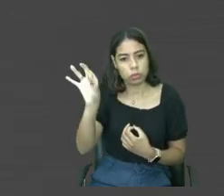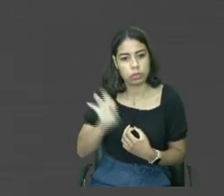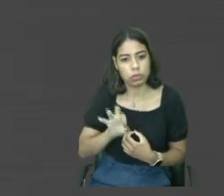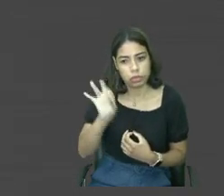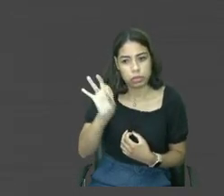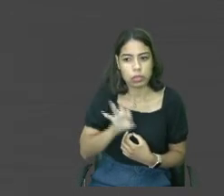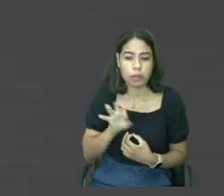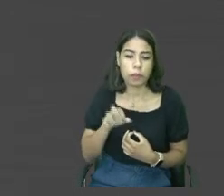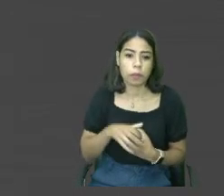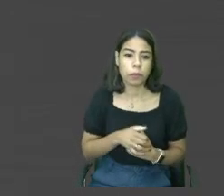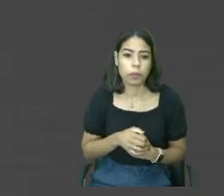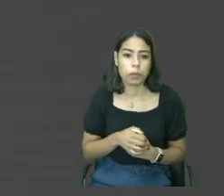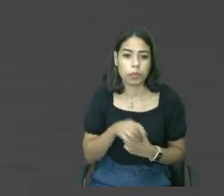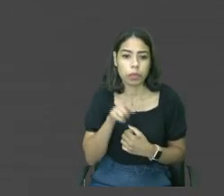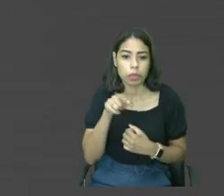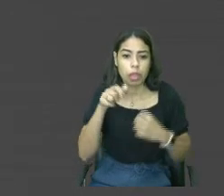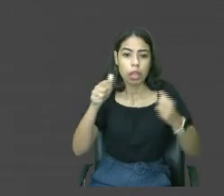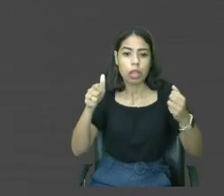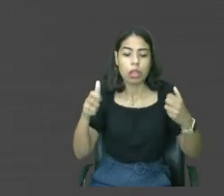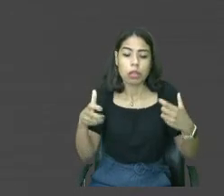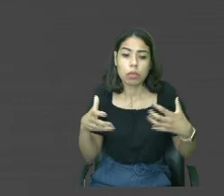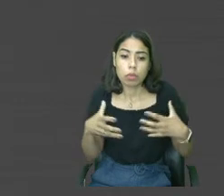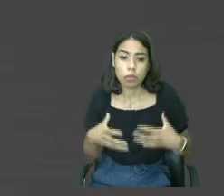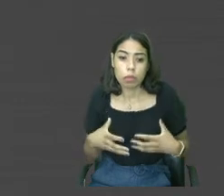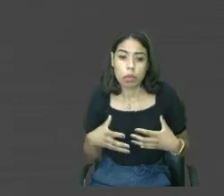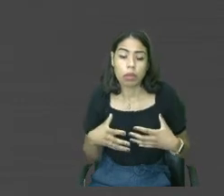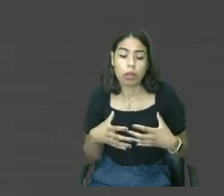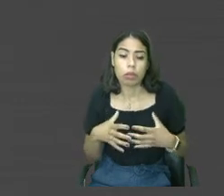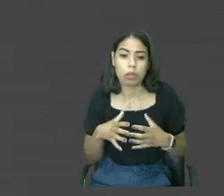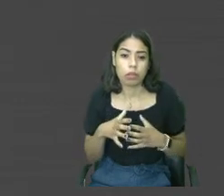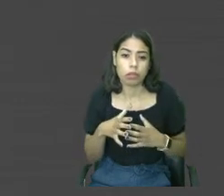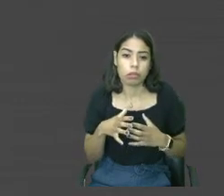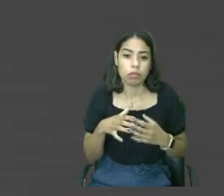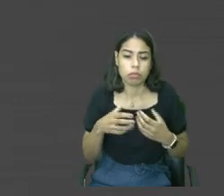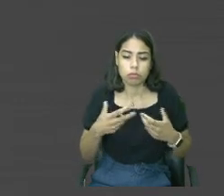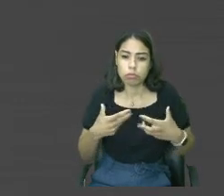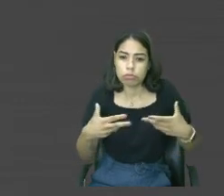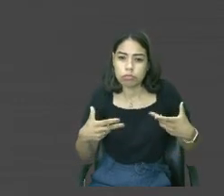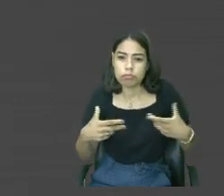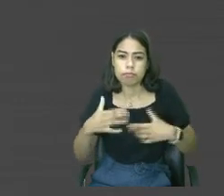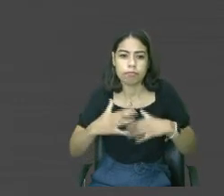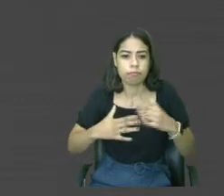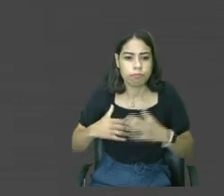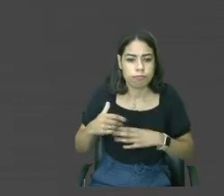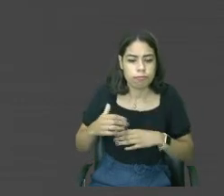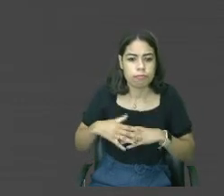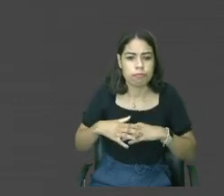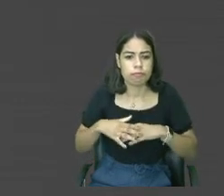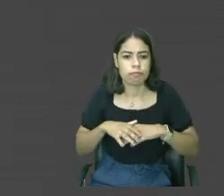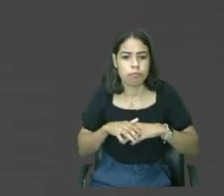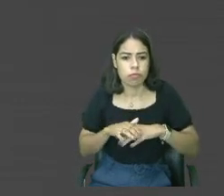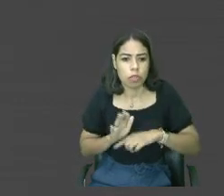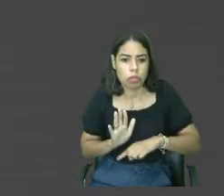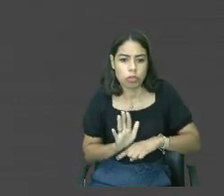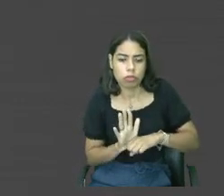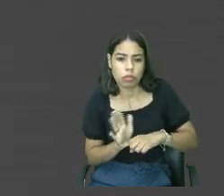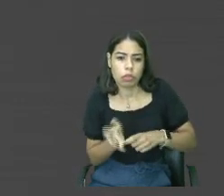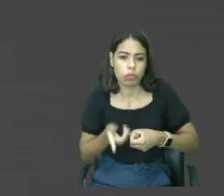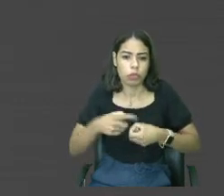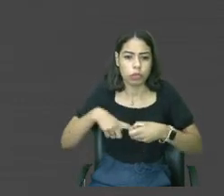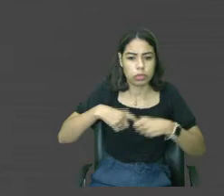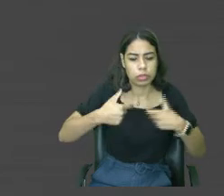Essa tela a gente fala das principais ações, né, a retomada do trabalho das equipes,